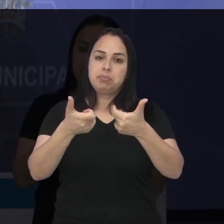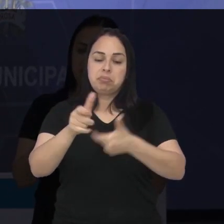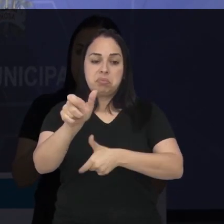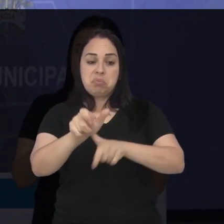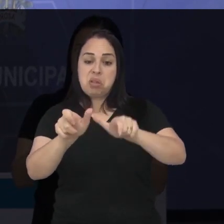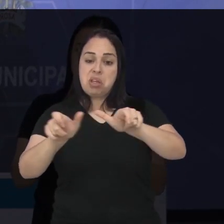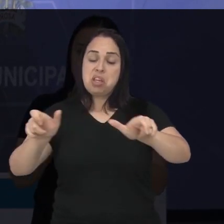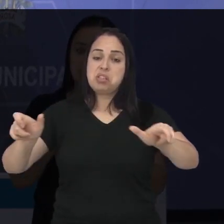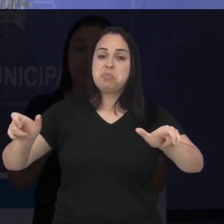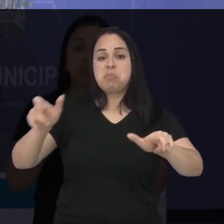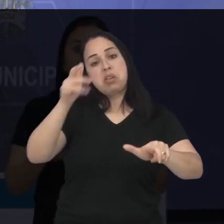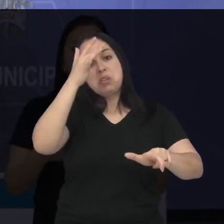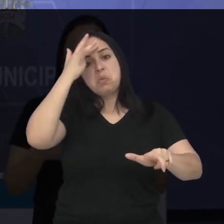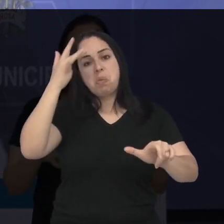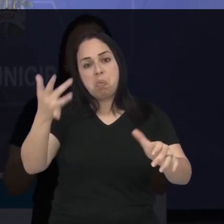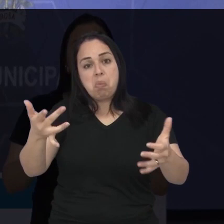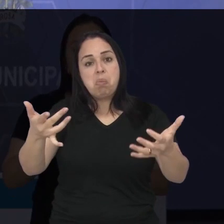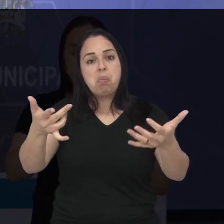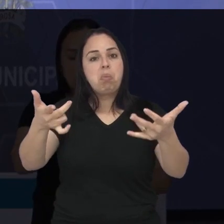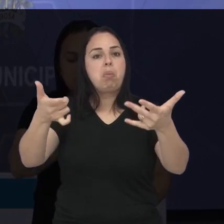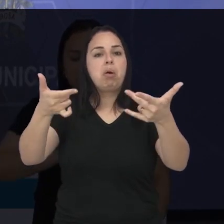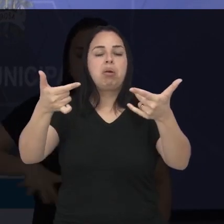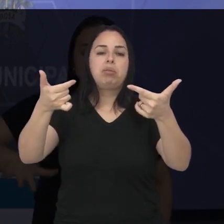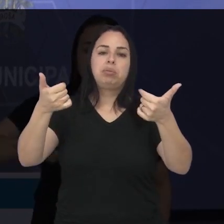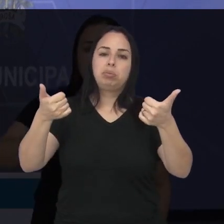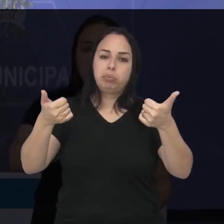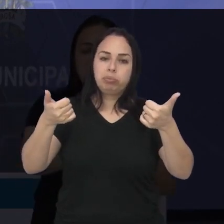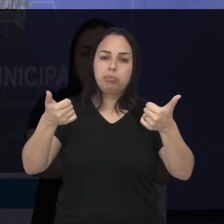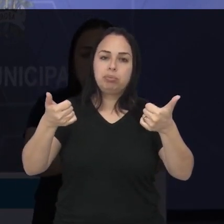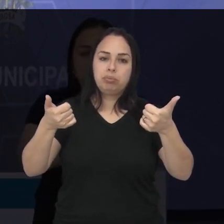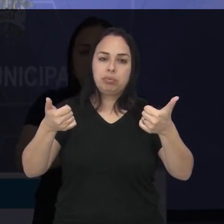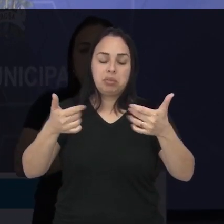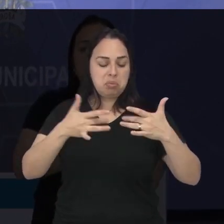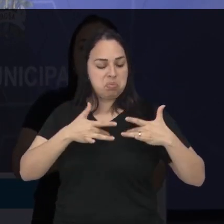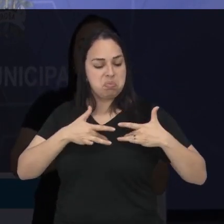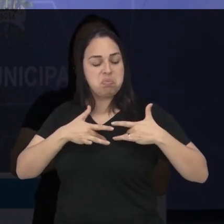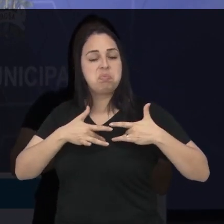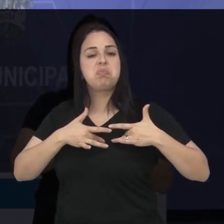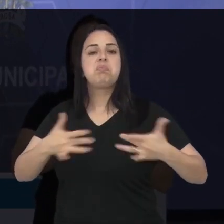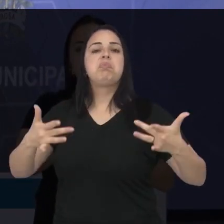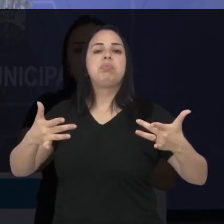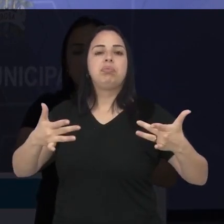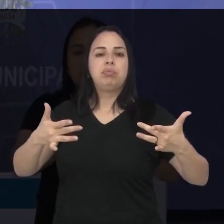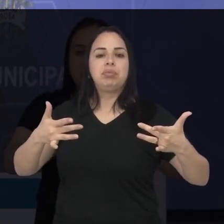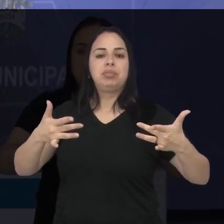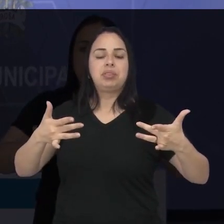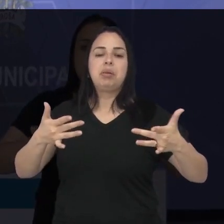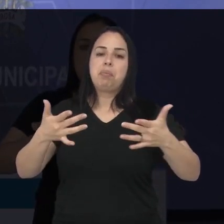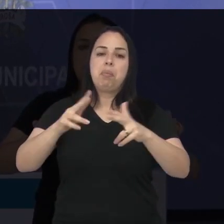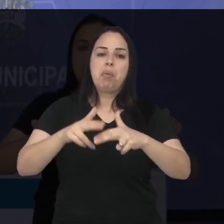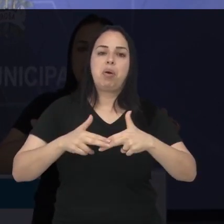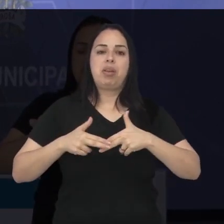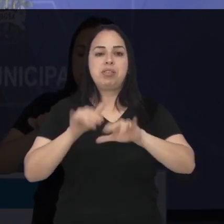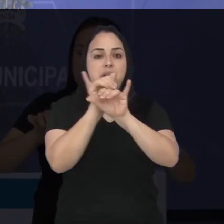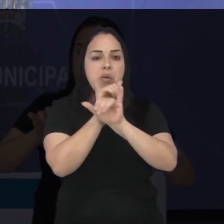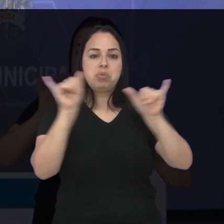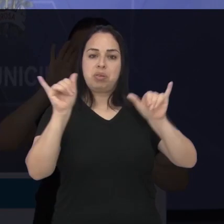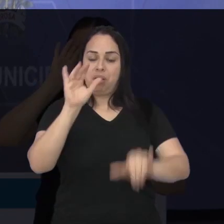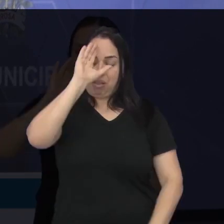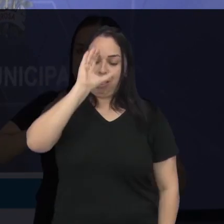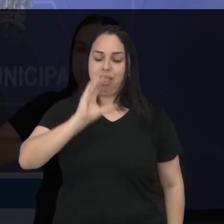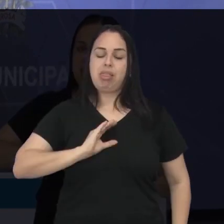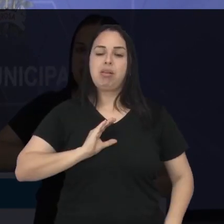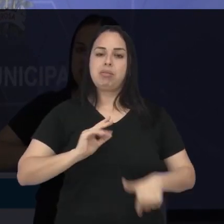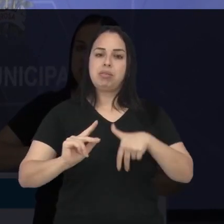Generosos são meus ares e minha terra. Pela generosidade ímpar de me declarar seu cidadão, São José dos